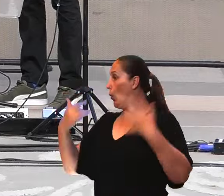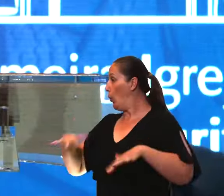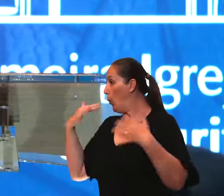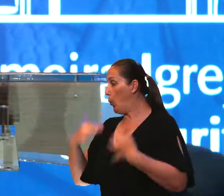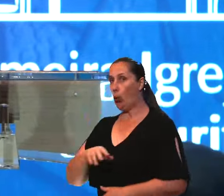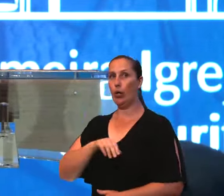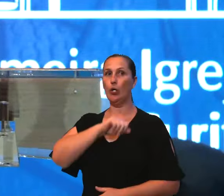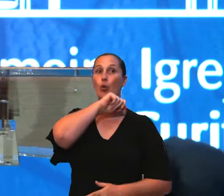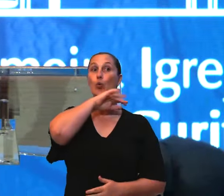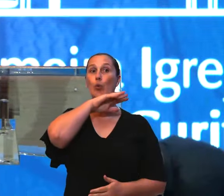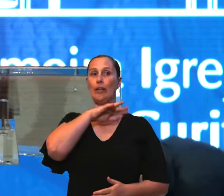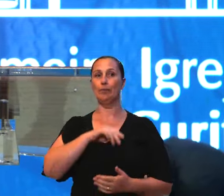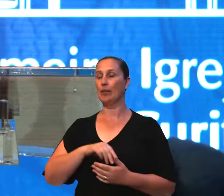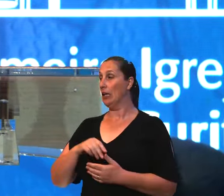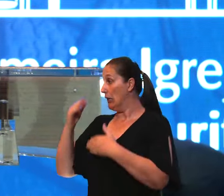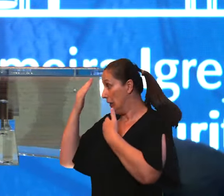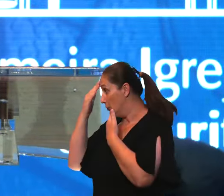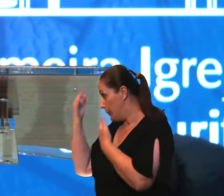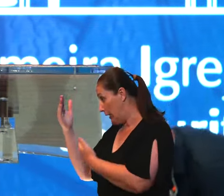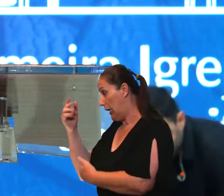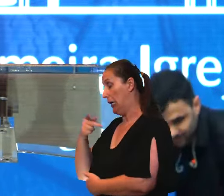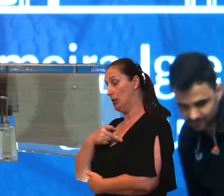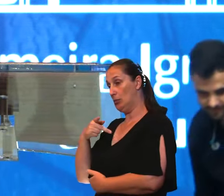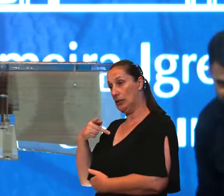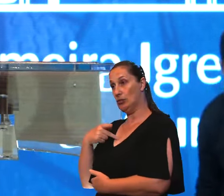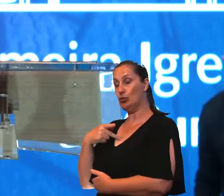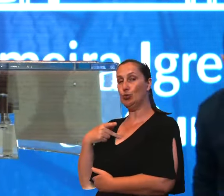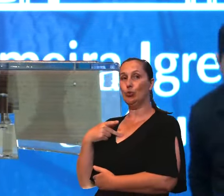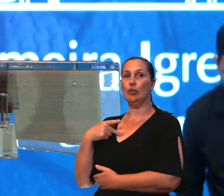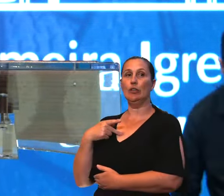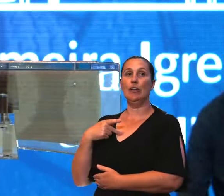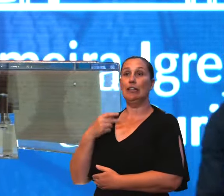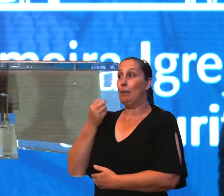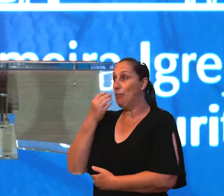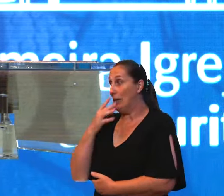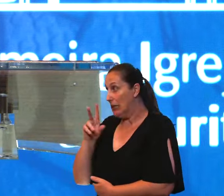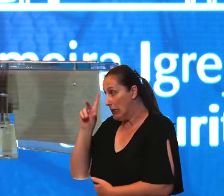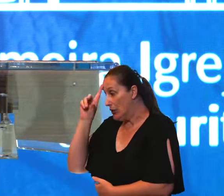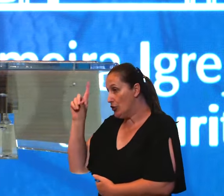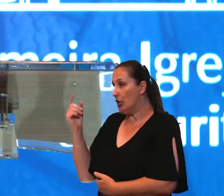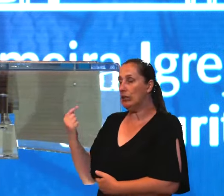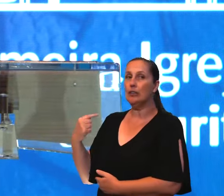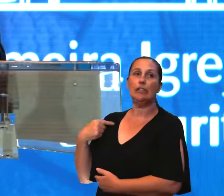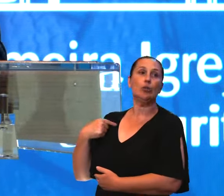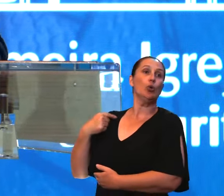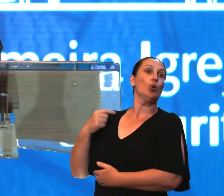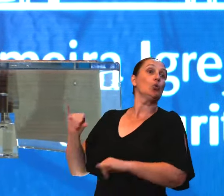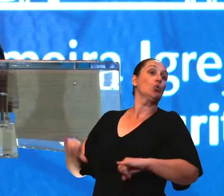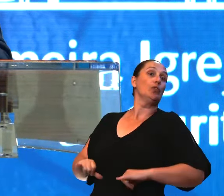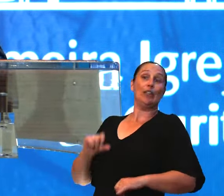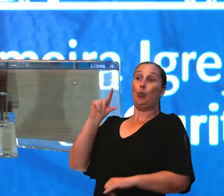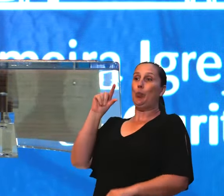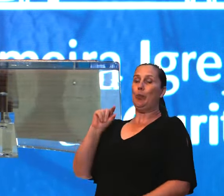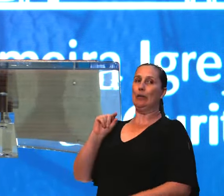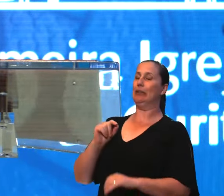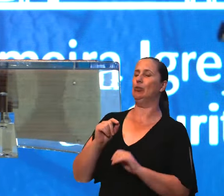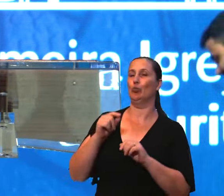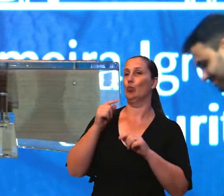então pastor Obrigado né ainda bem que você me levou para esse time acho que eu tô sofrendo menos não vou falar mais desse